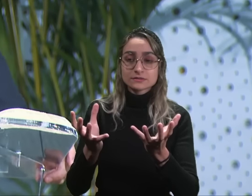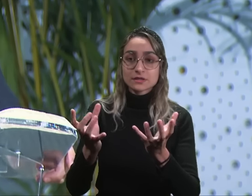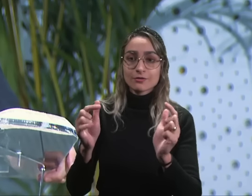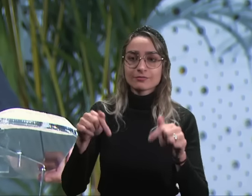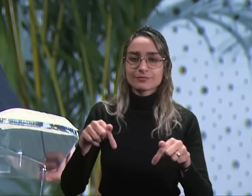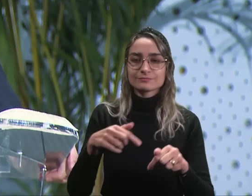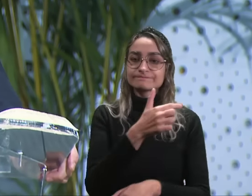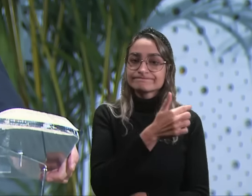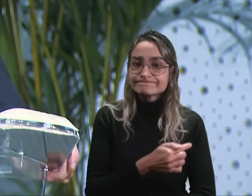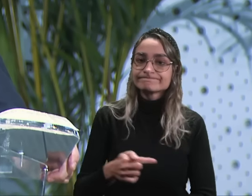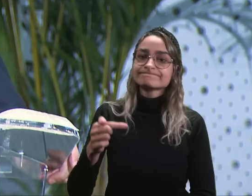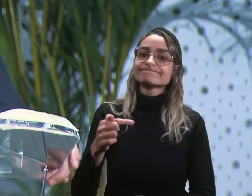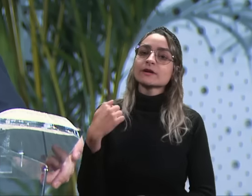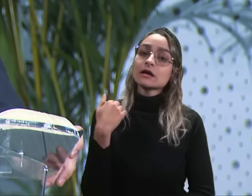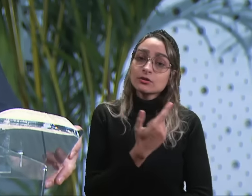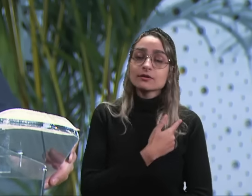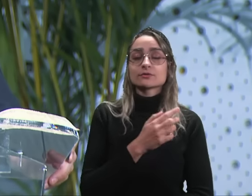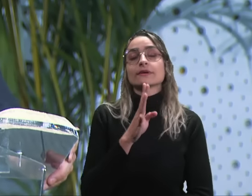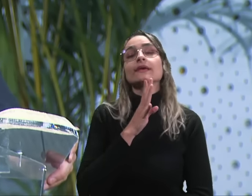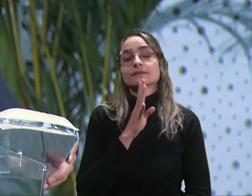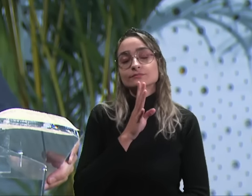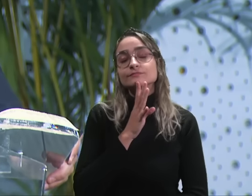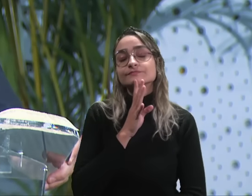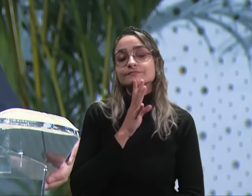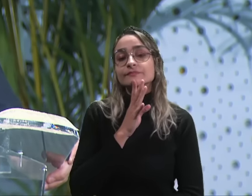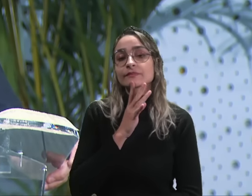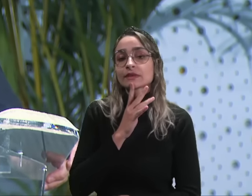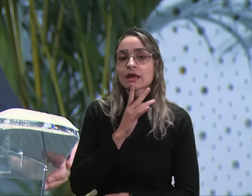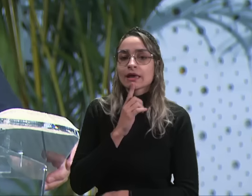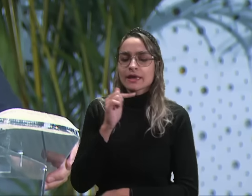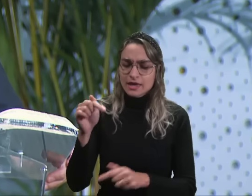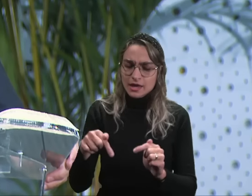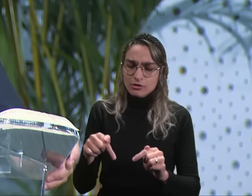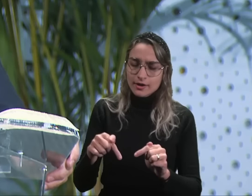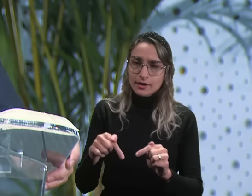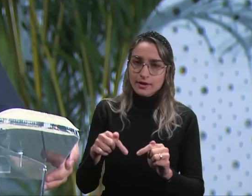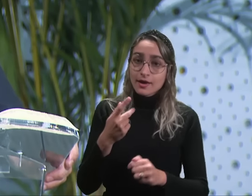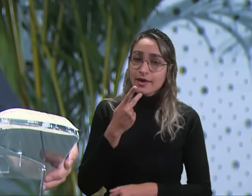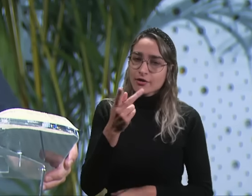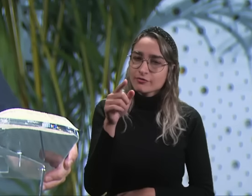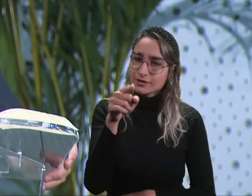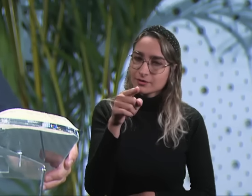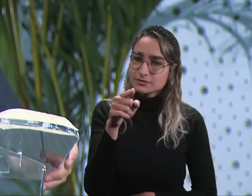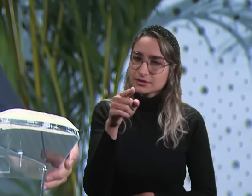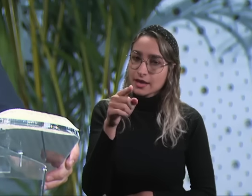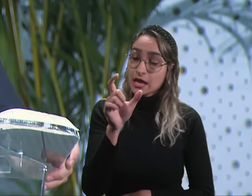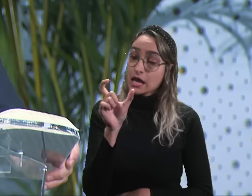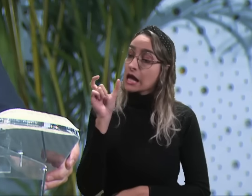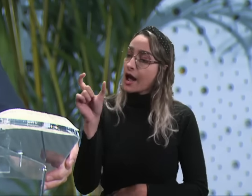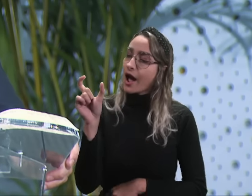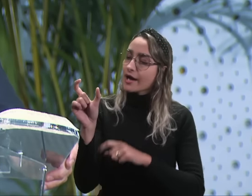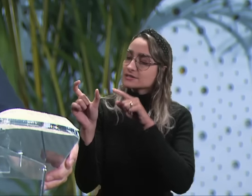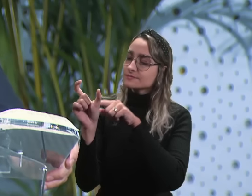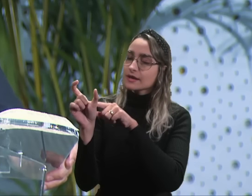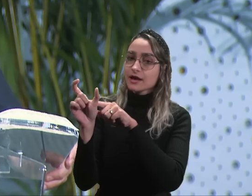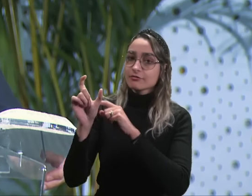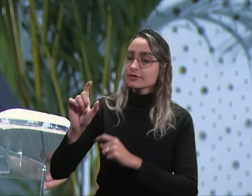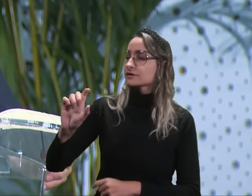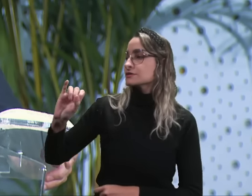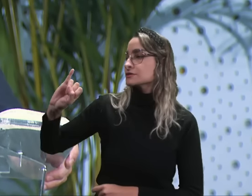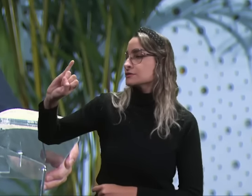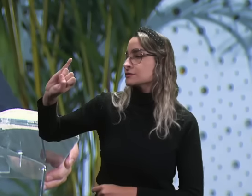termino lendo aqui algumas palavras de Taylor bant que são sensacionais e eu termino com